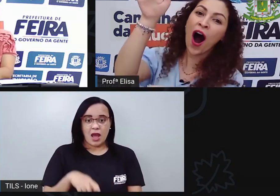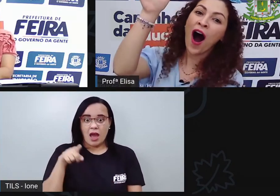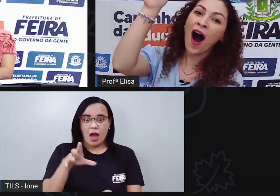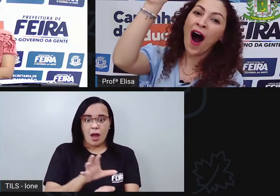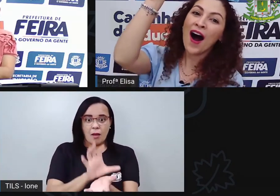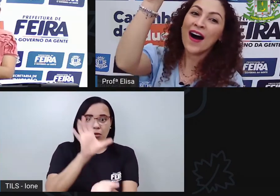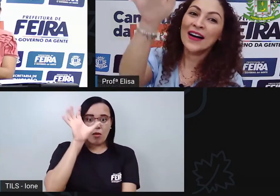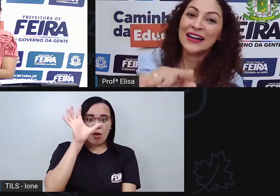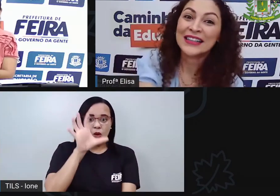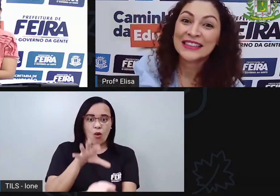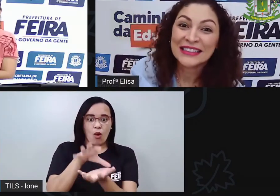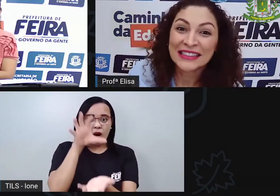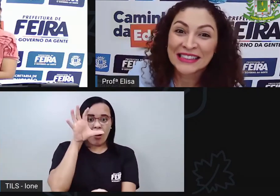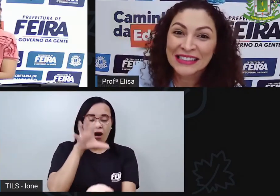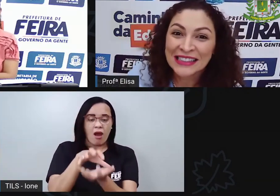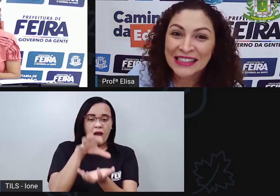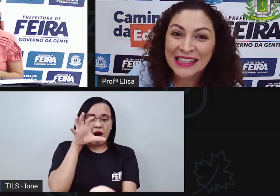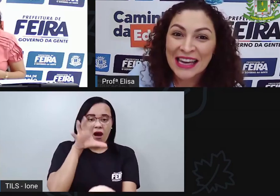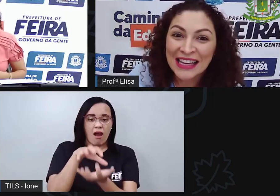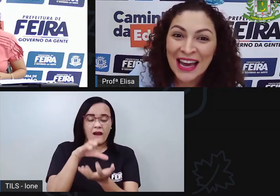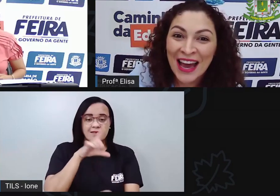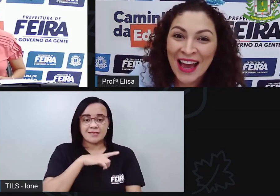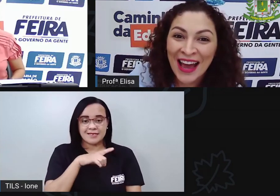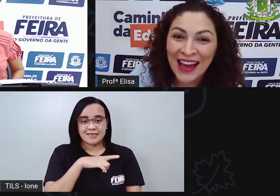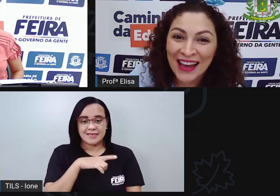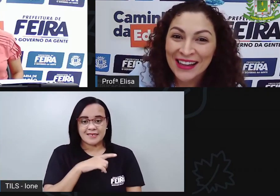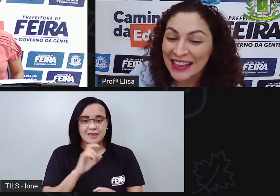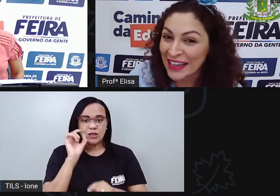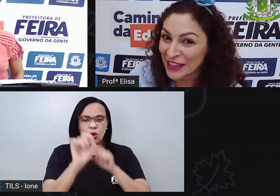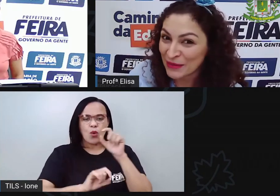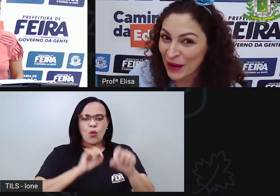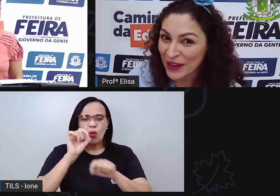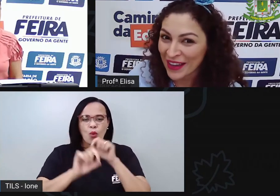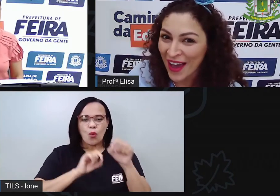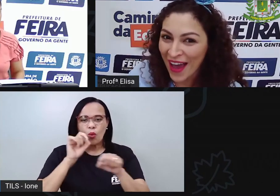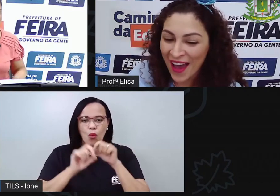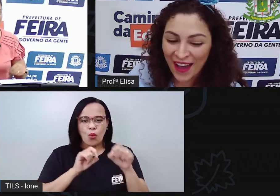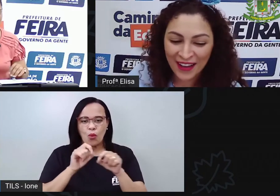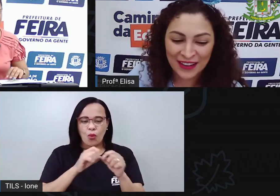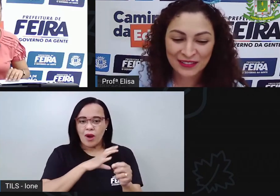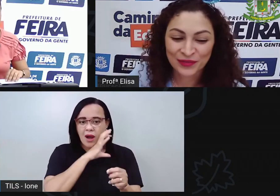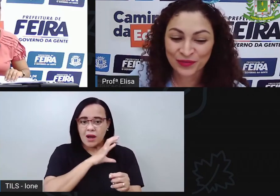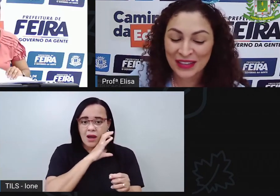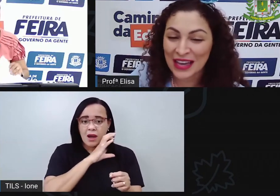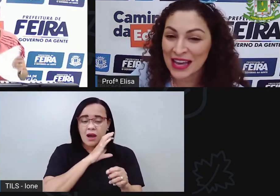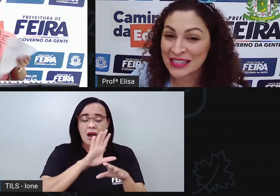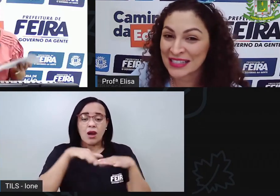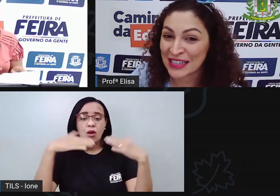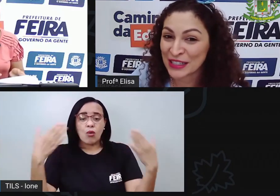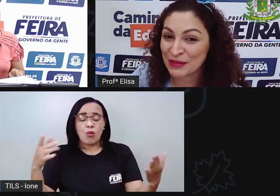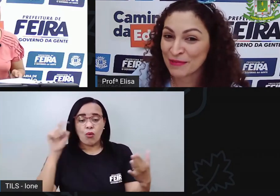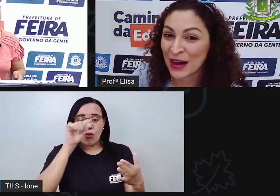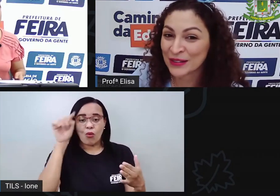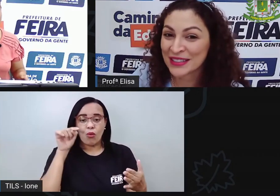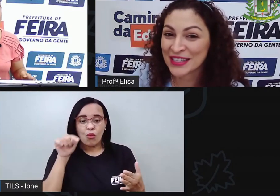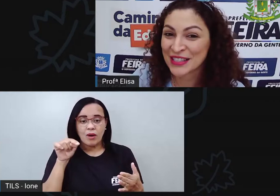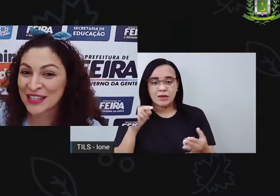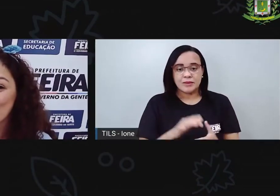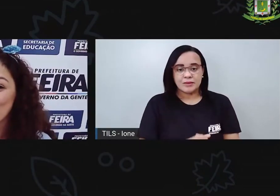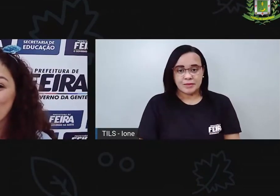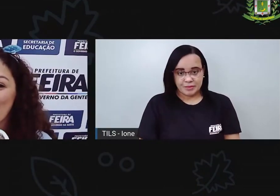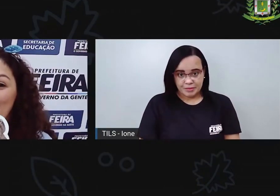o senhor quem é que animal que é esse